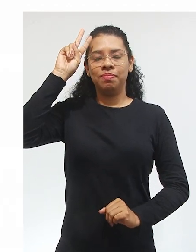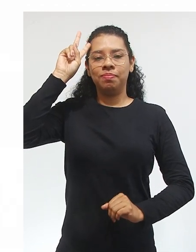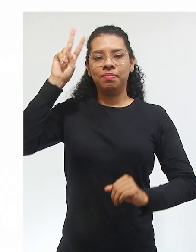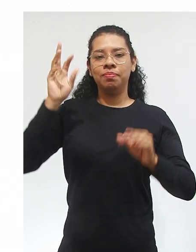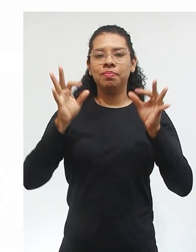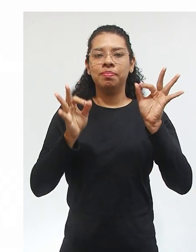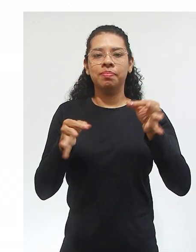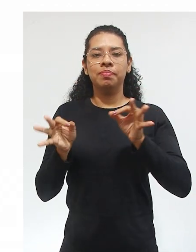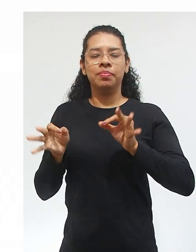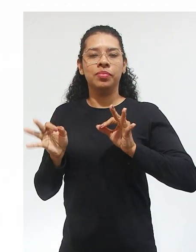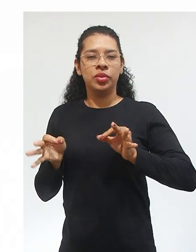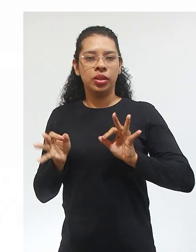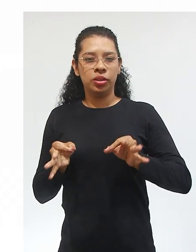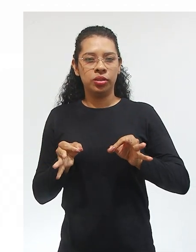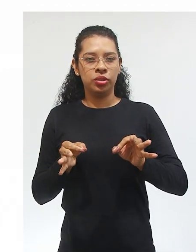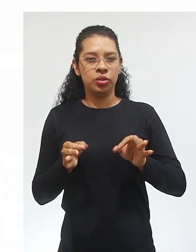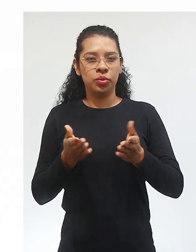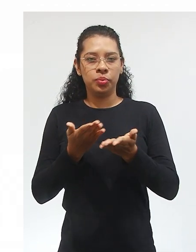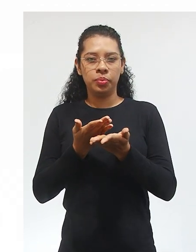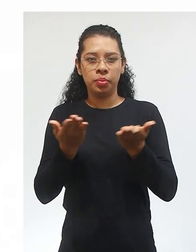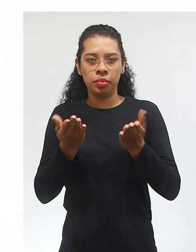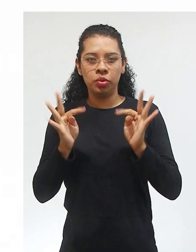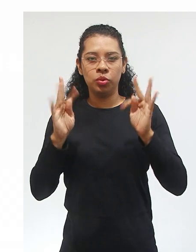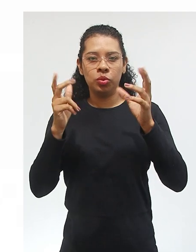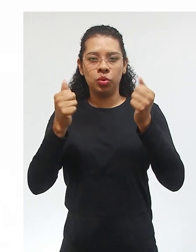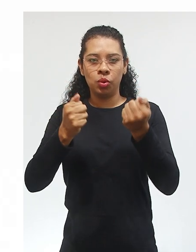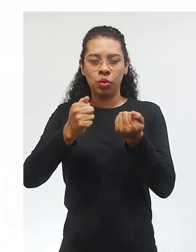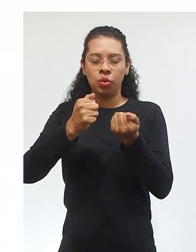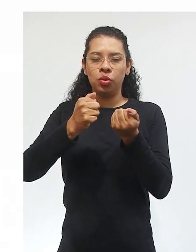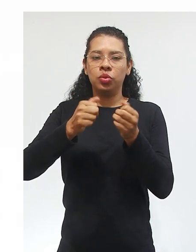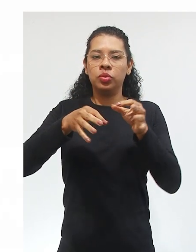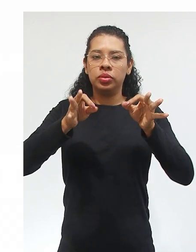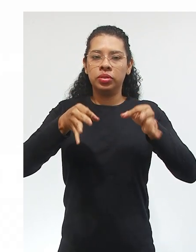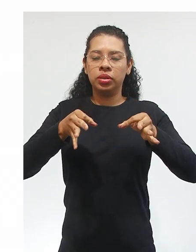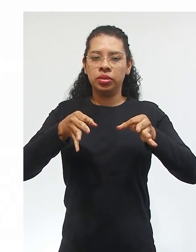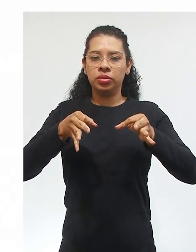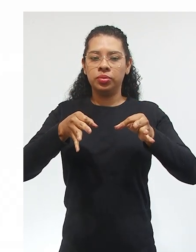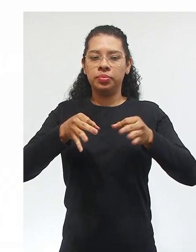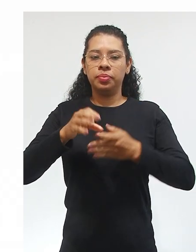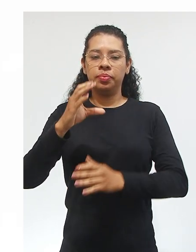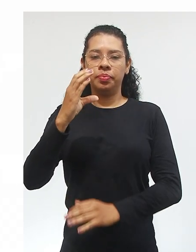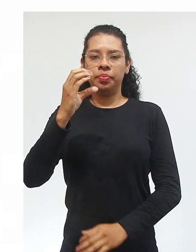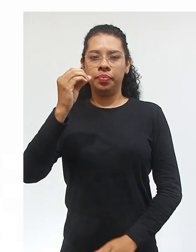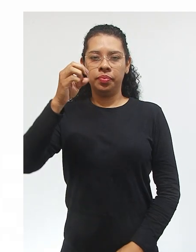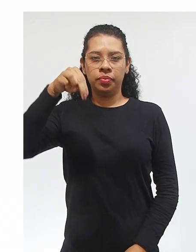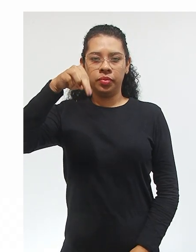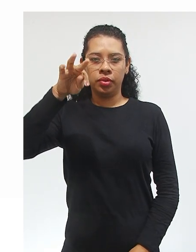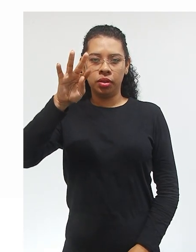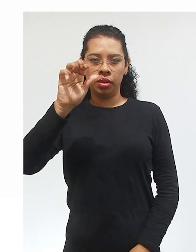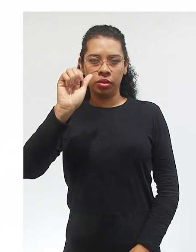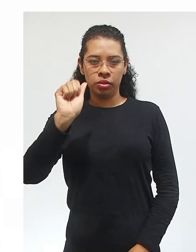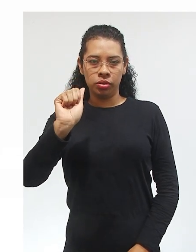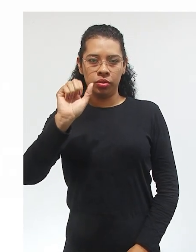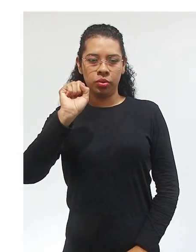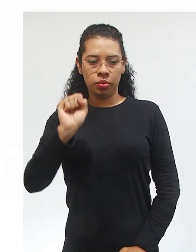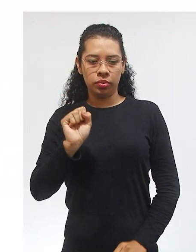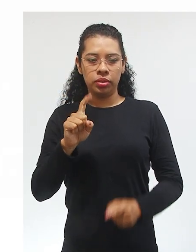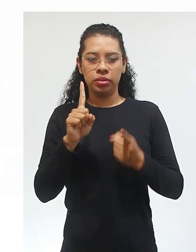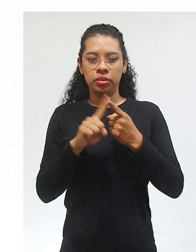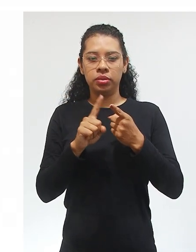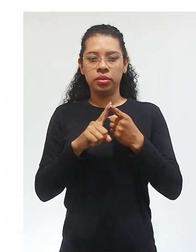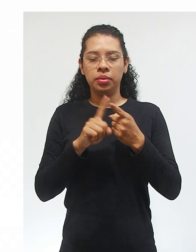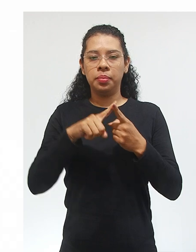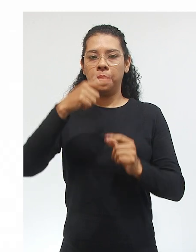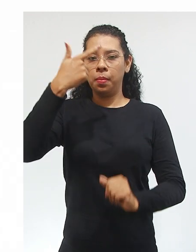aqui as naturezas dos lançamentos aqui, tá? Das contas contábeis. Exemplo aqui